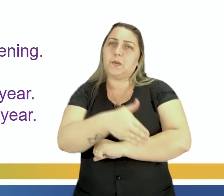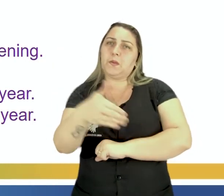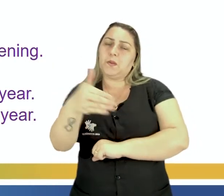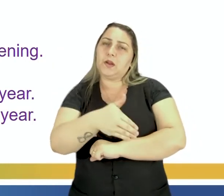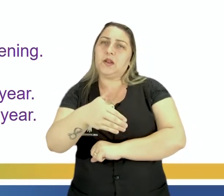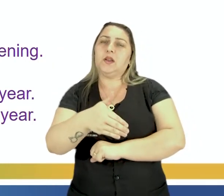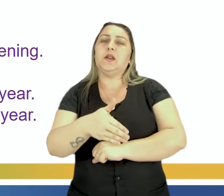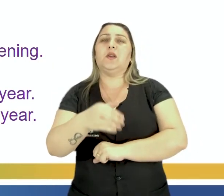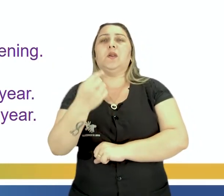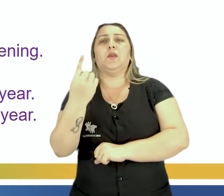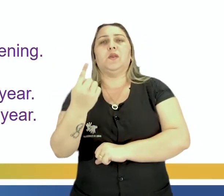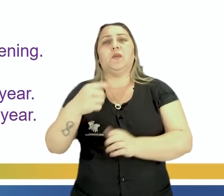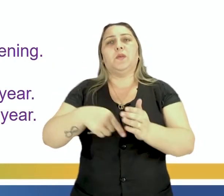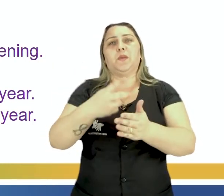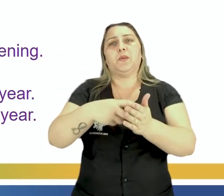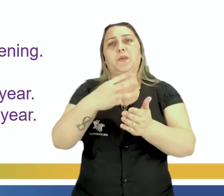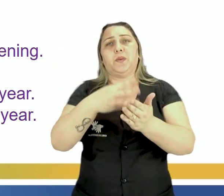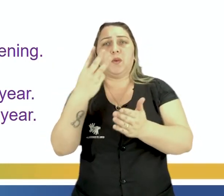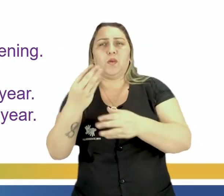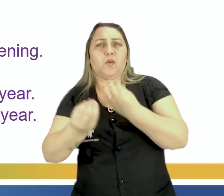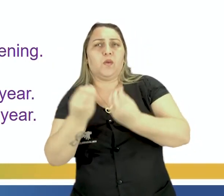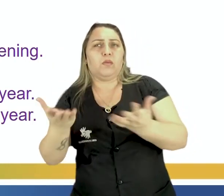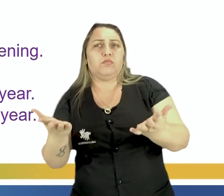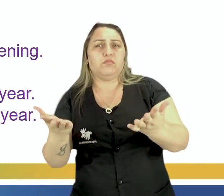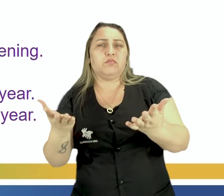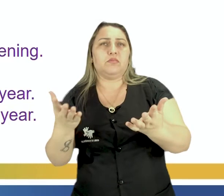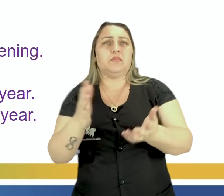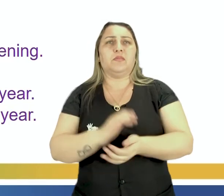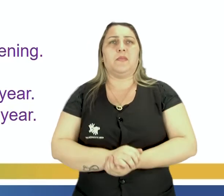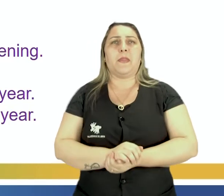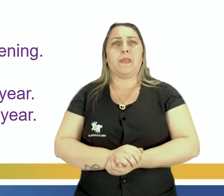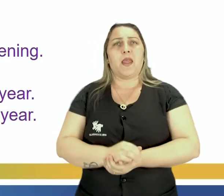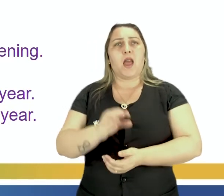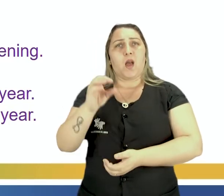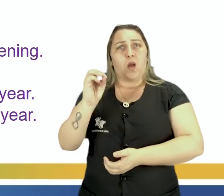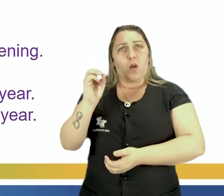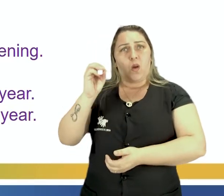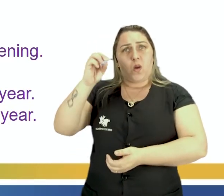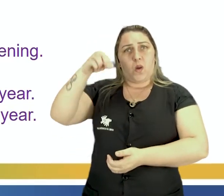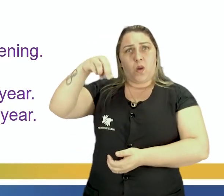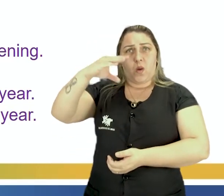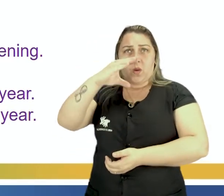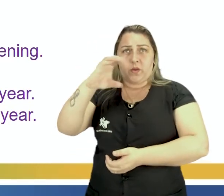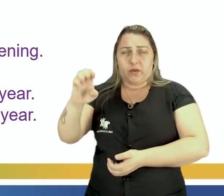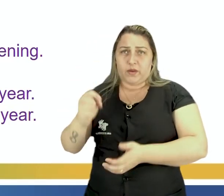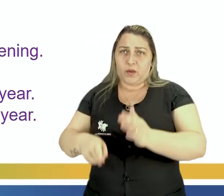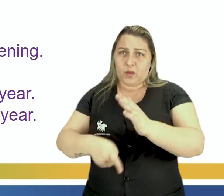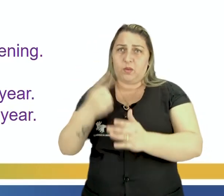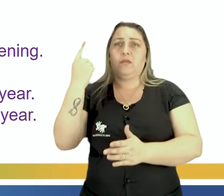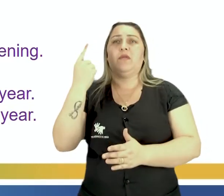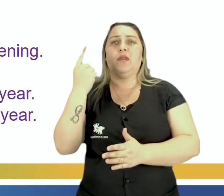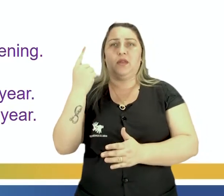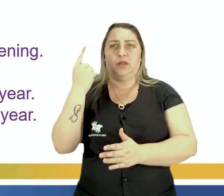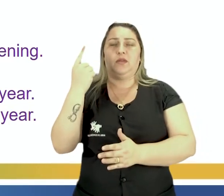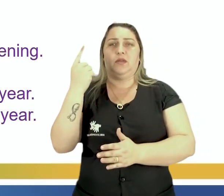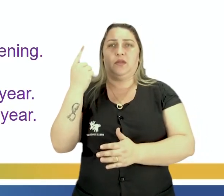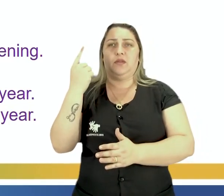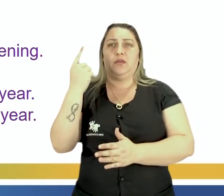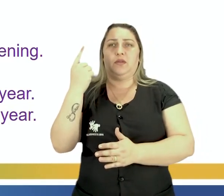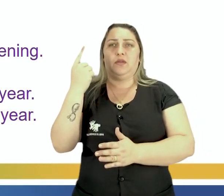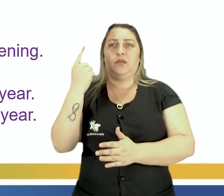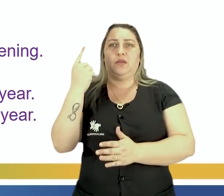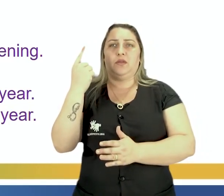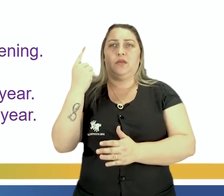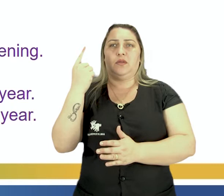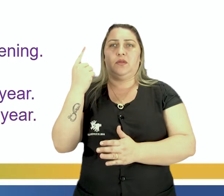de uma vez, duas vezes e três vezes. Como assim? Once, que significa uma vez, vocês podem usar também concordando com